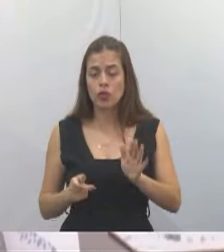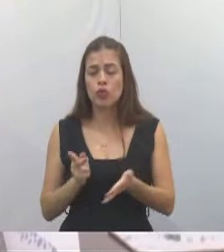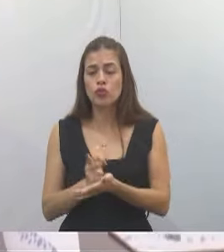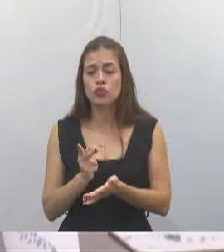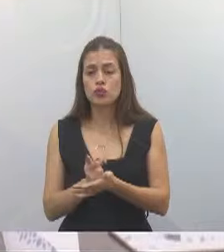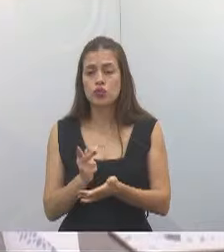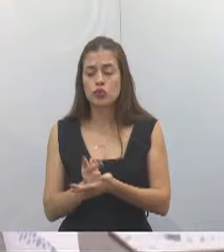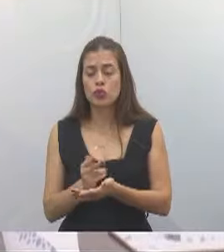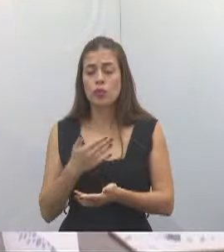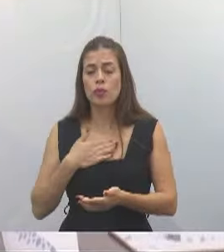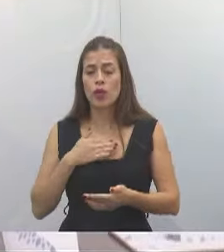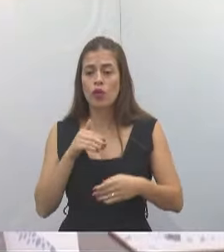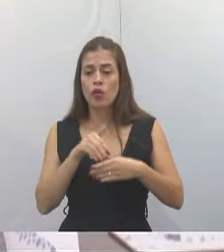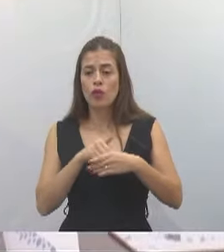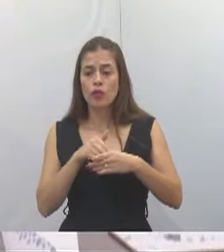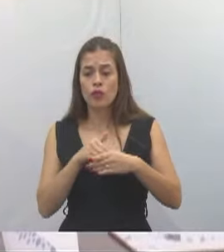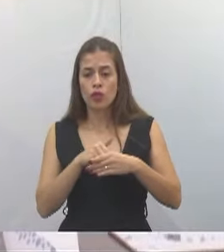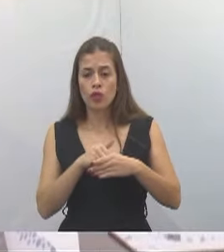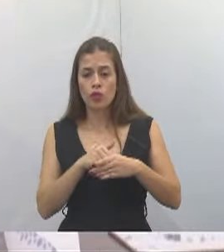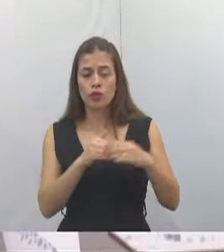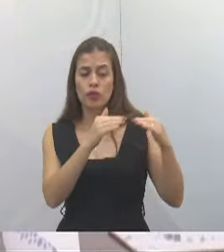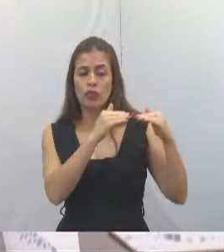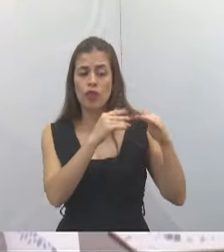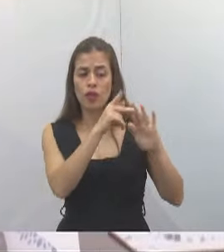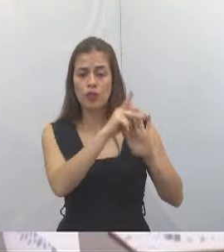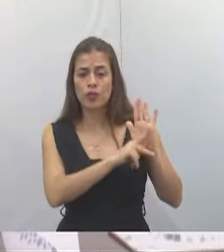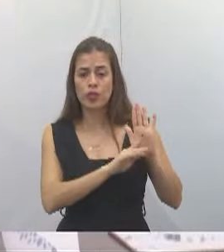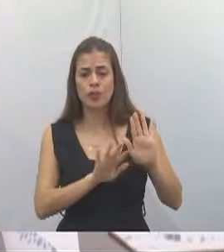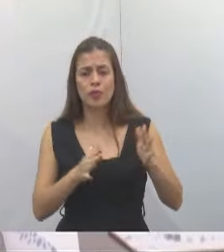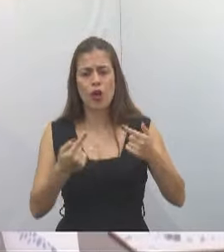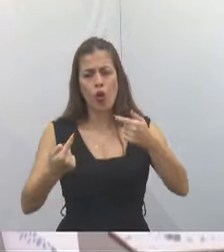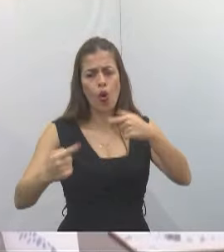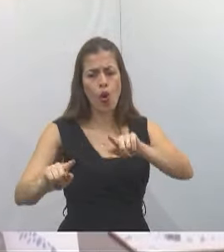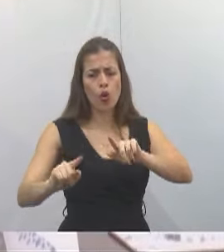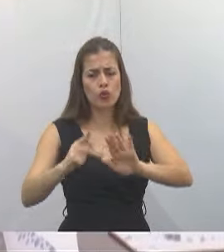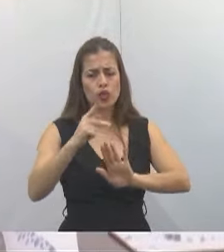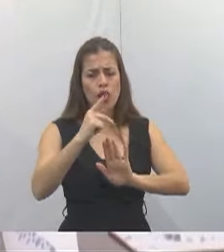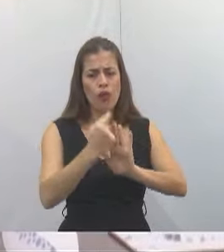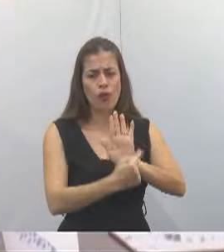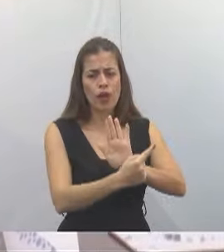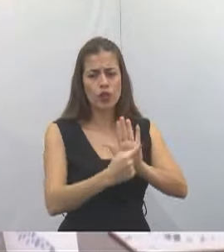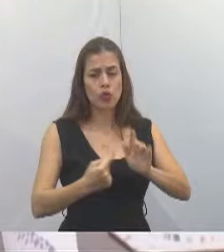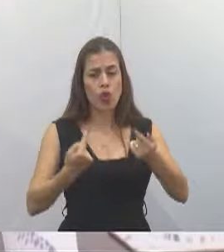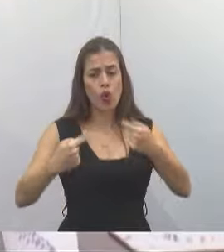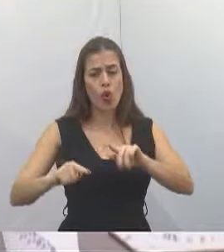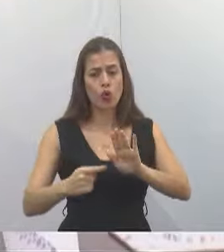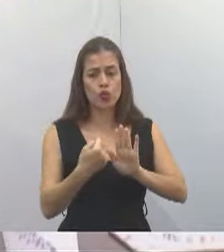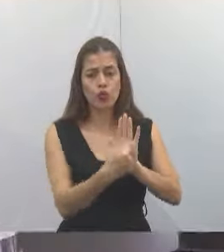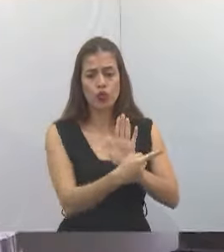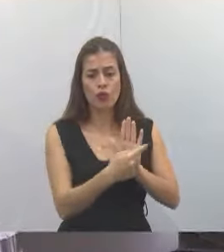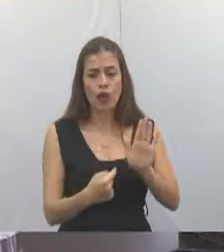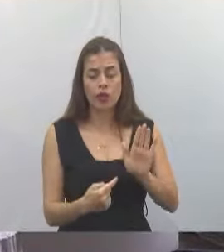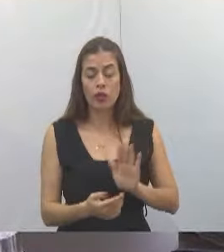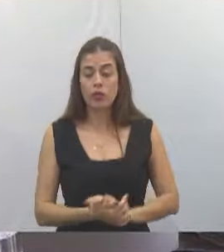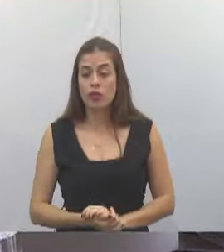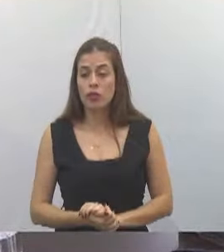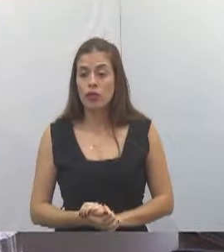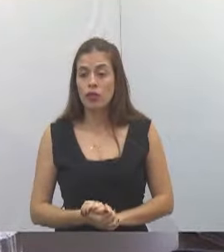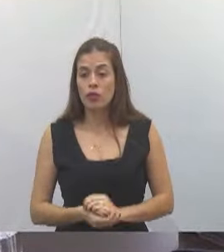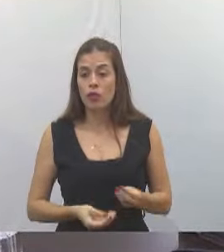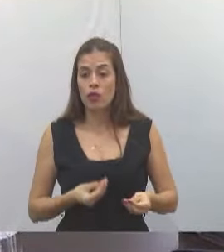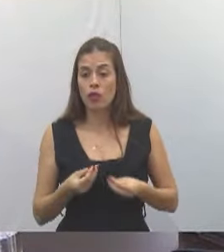voto favorável ao projeto, mas contra o veto, eu sou contra esse veto. Como vota vereador